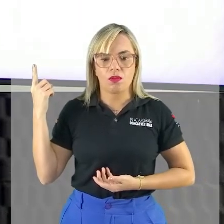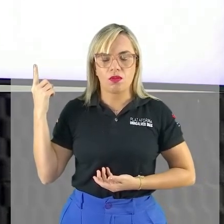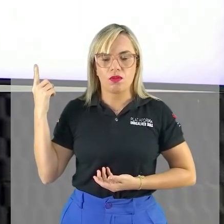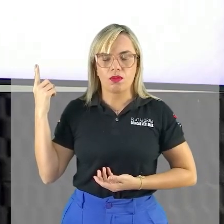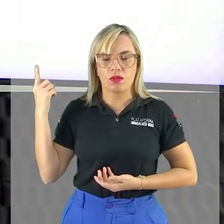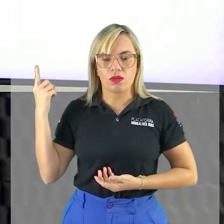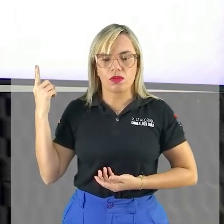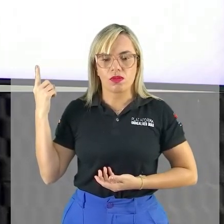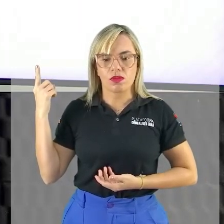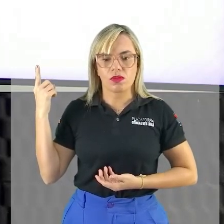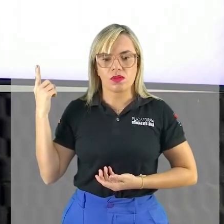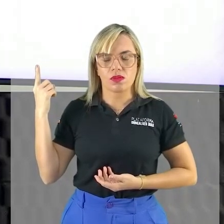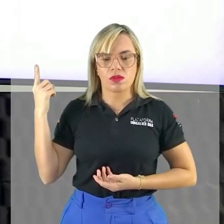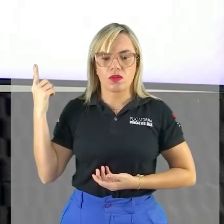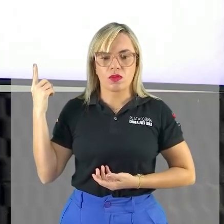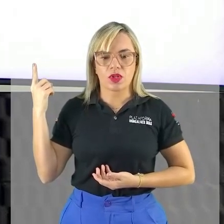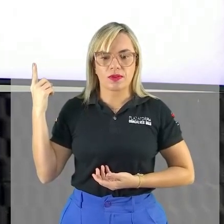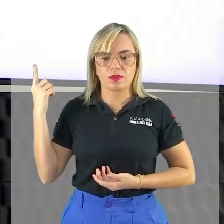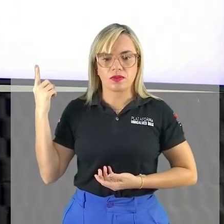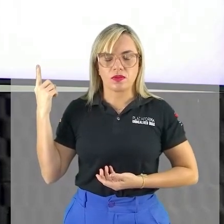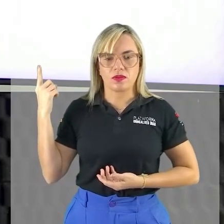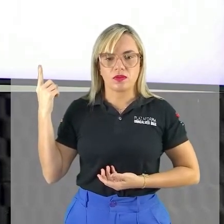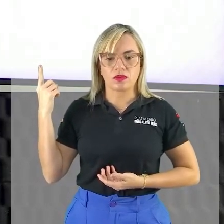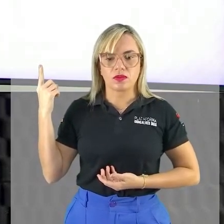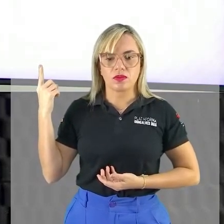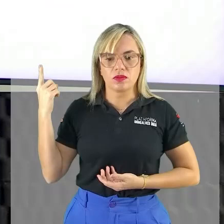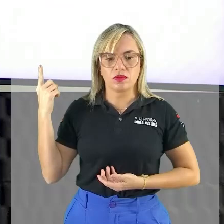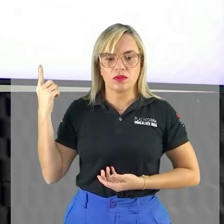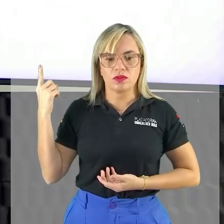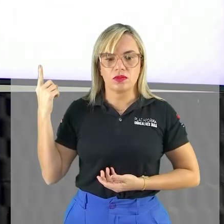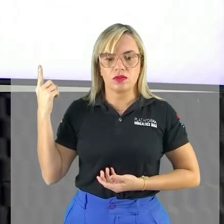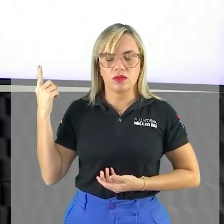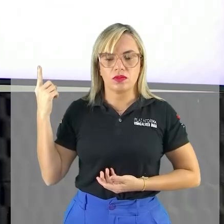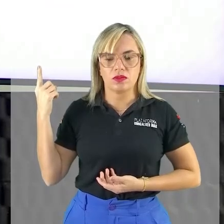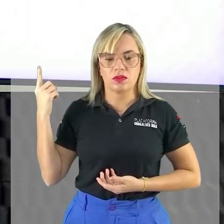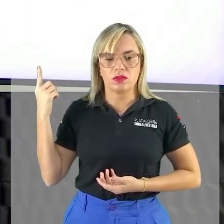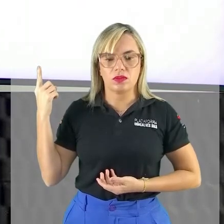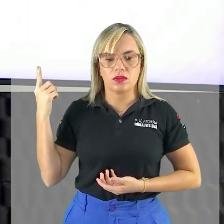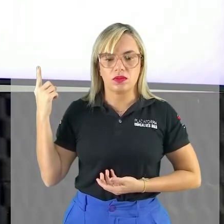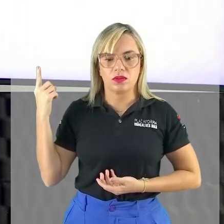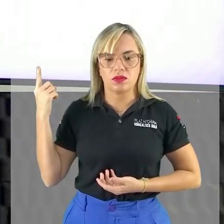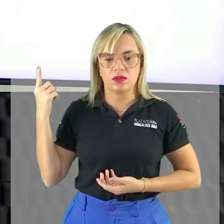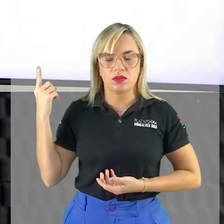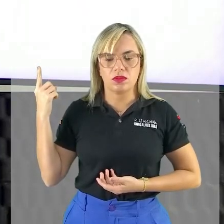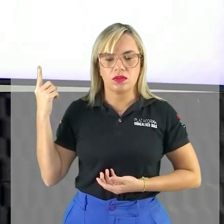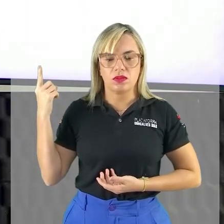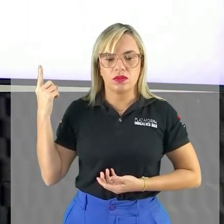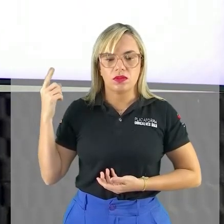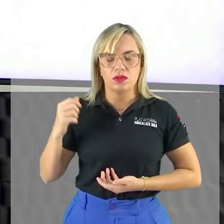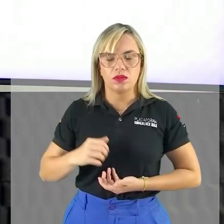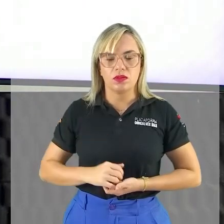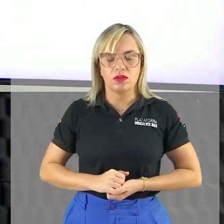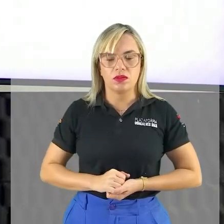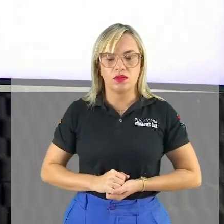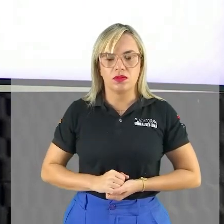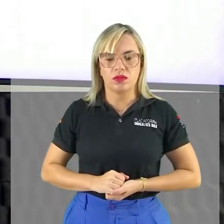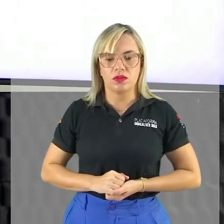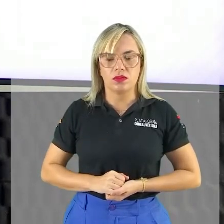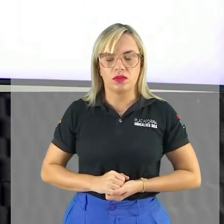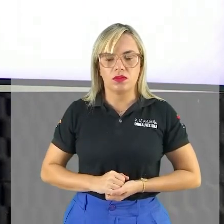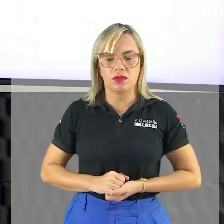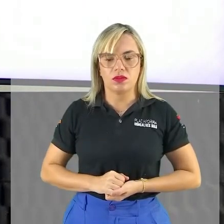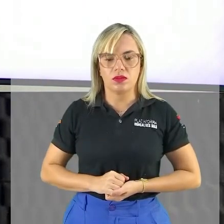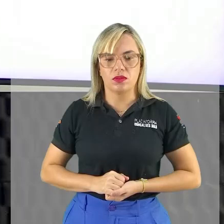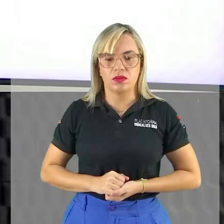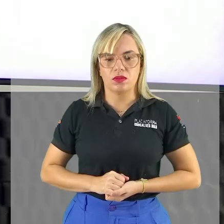desprezo dos direitos dos do homem são as únicas causas dos males públicos e da corrupção dos governos resolveram declarar